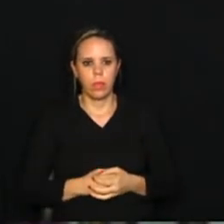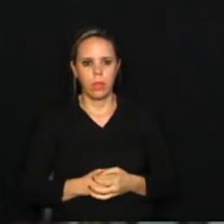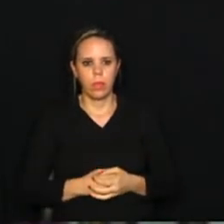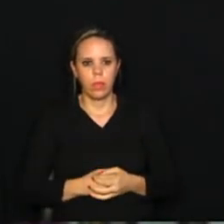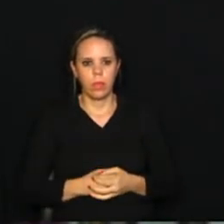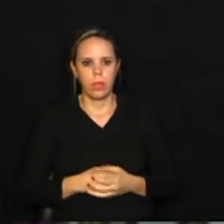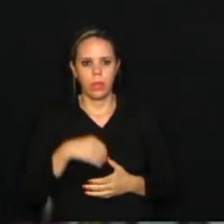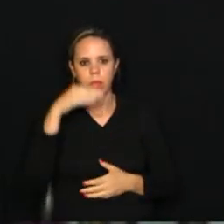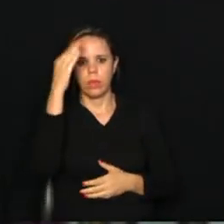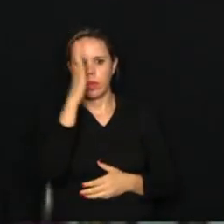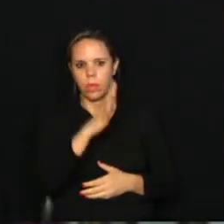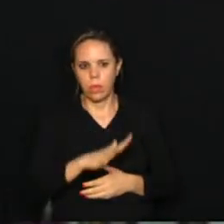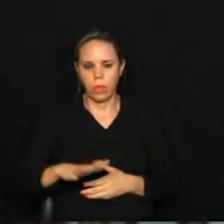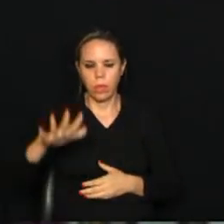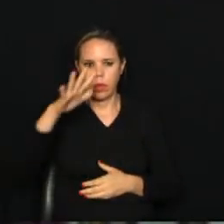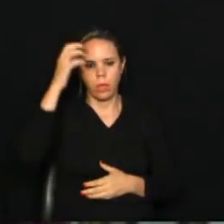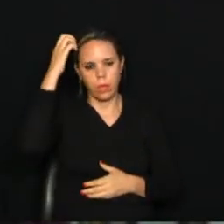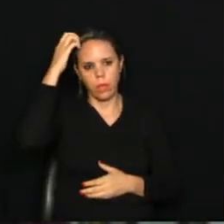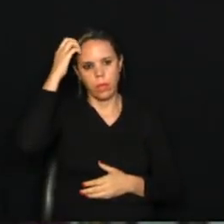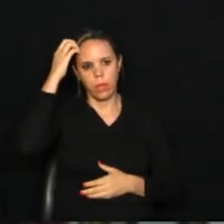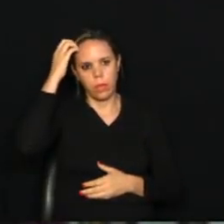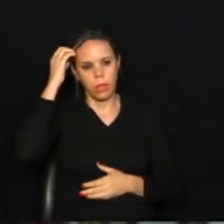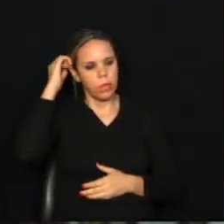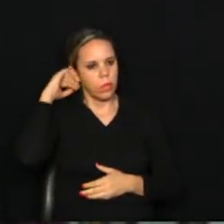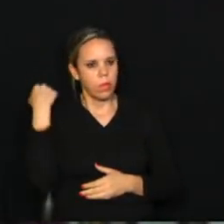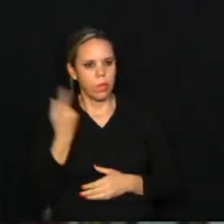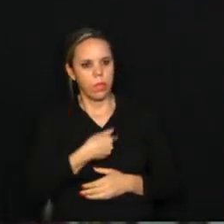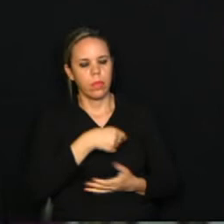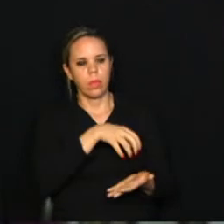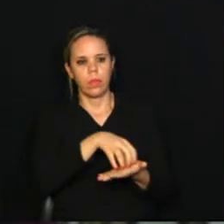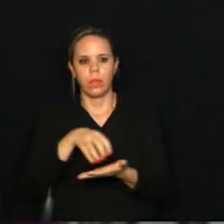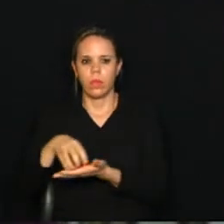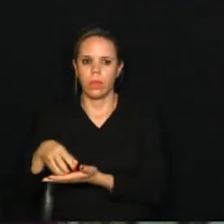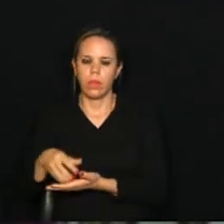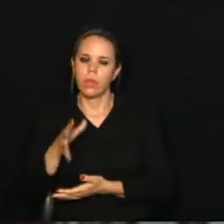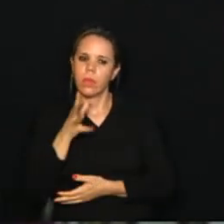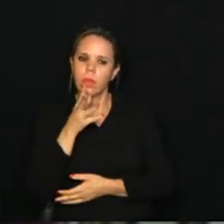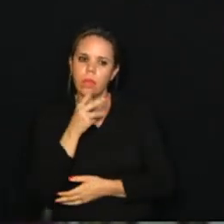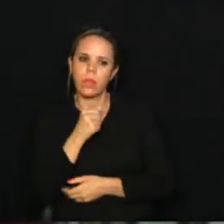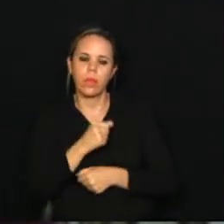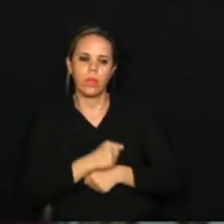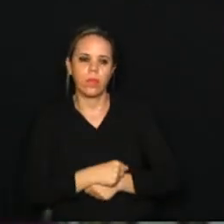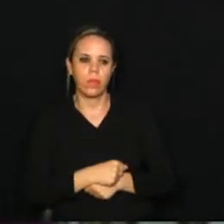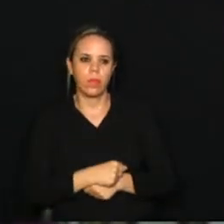no Brasil como um todo e também na nossa rede, muito lentamente. A